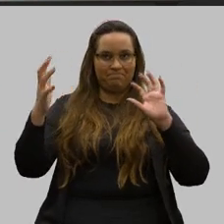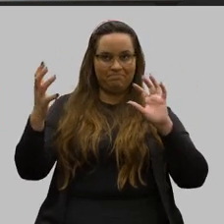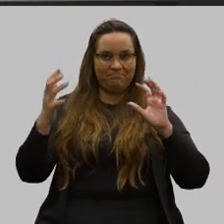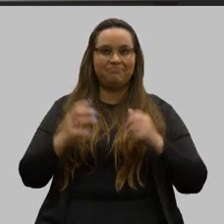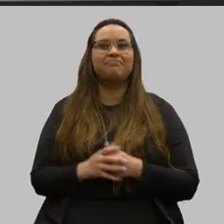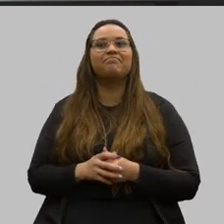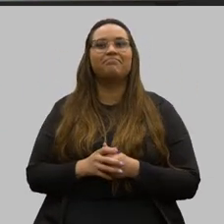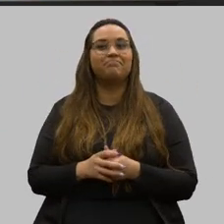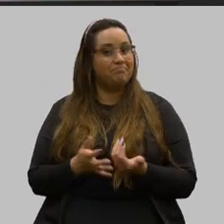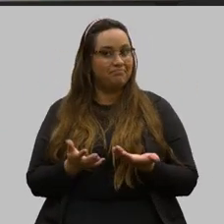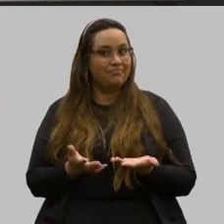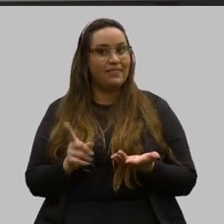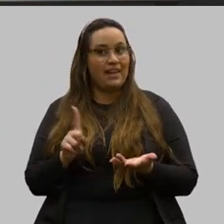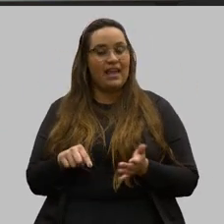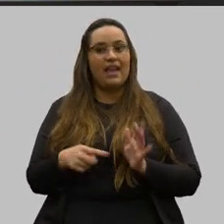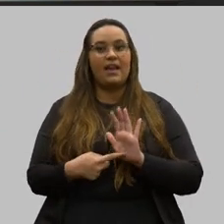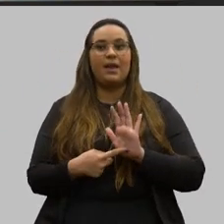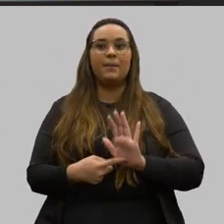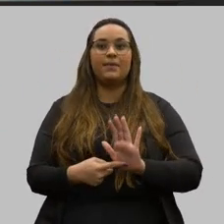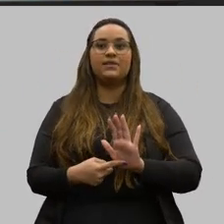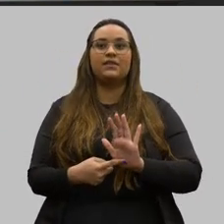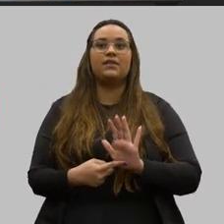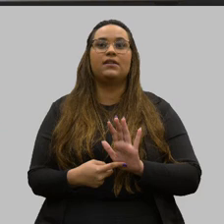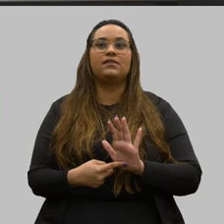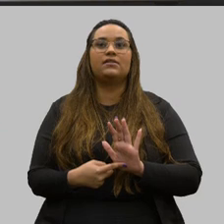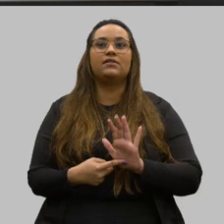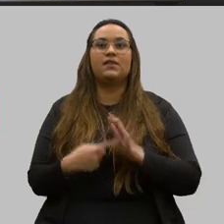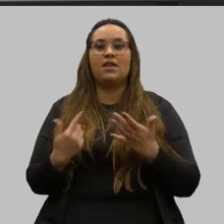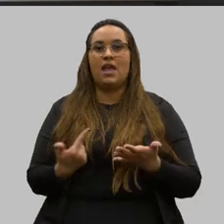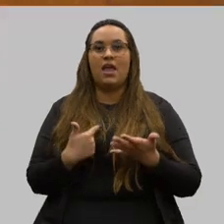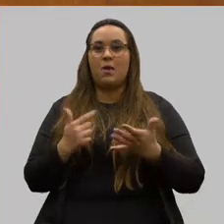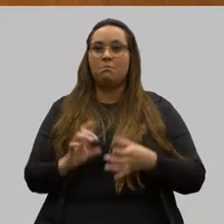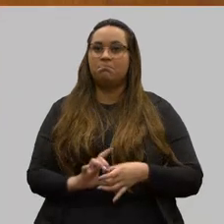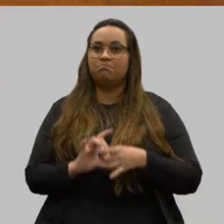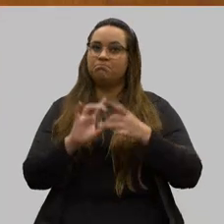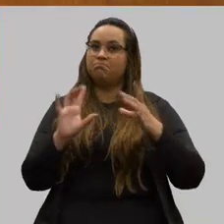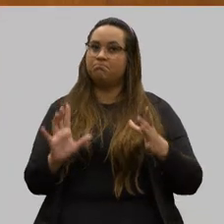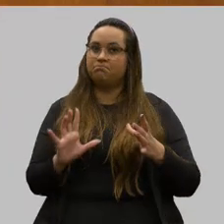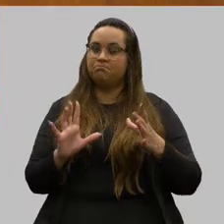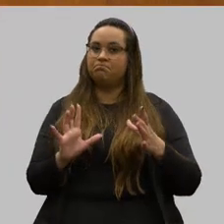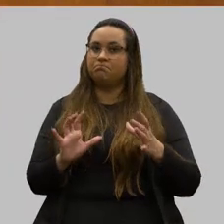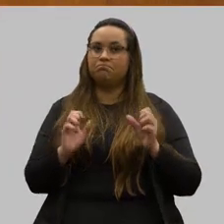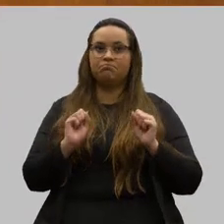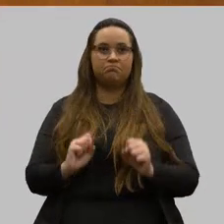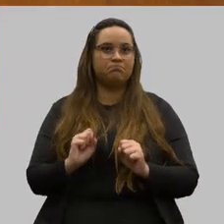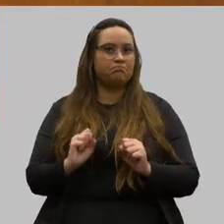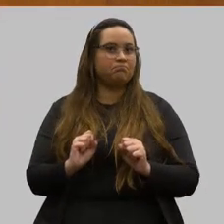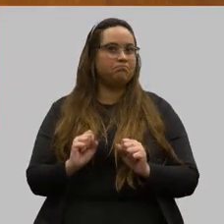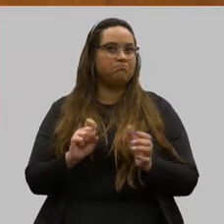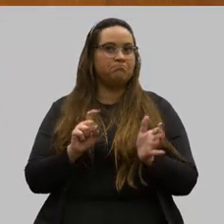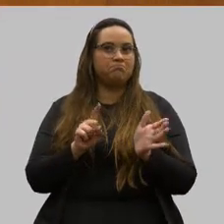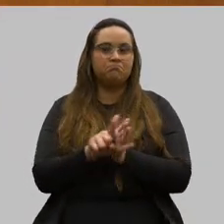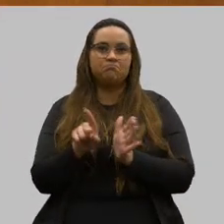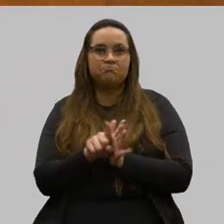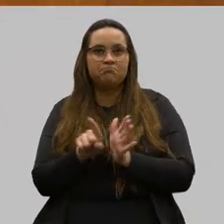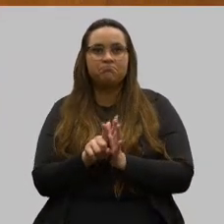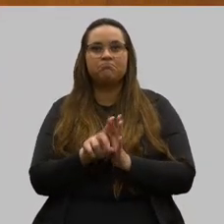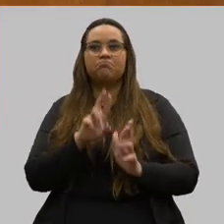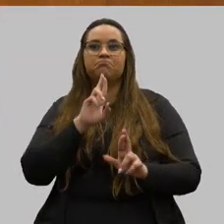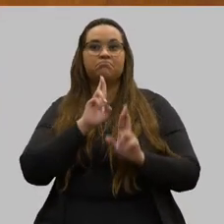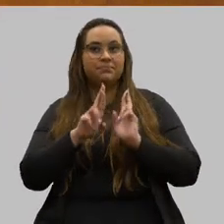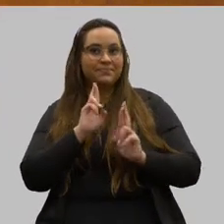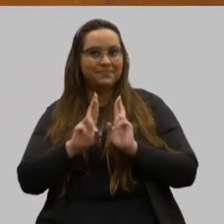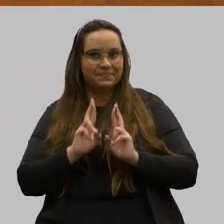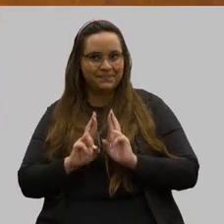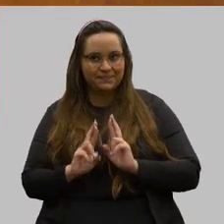era essa a nossa apresentação e me coloco à disposição para os diversos esclarecimentos que forem